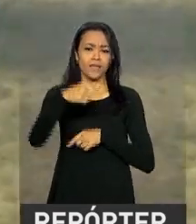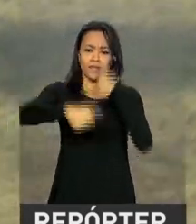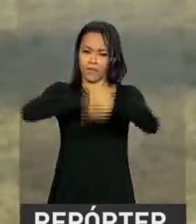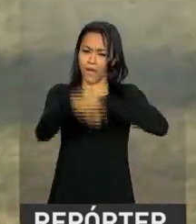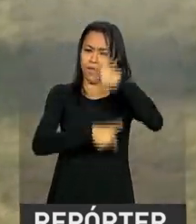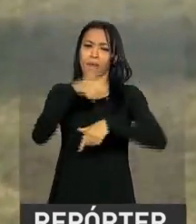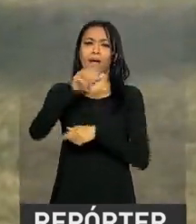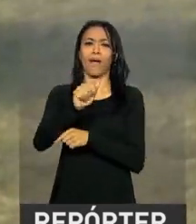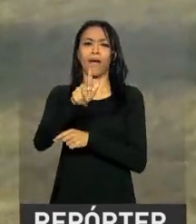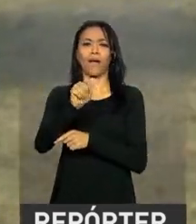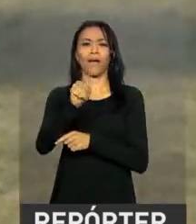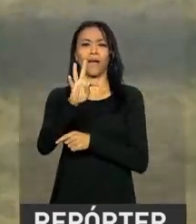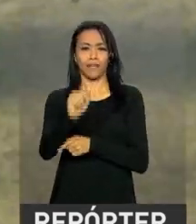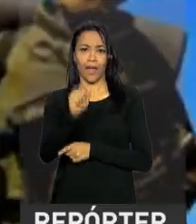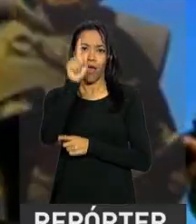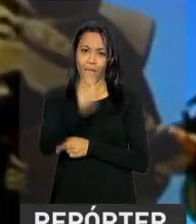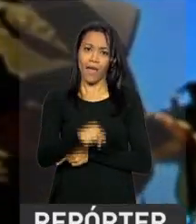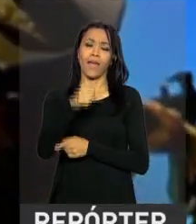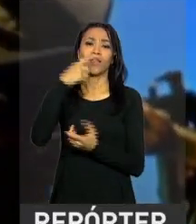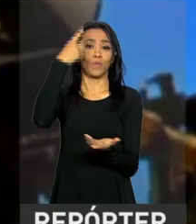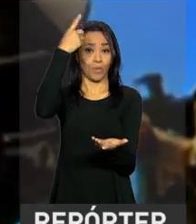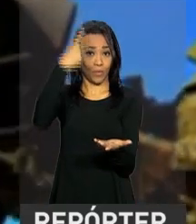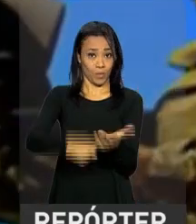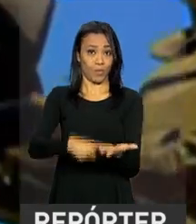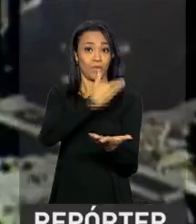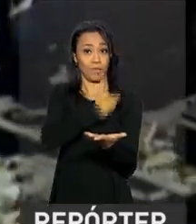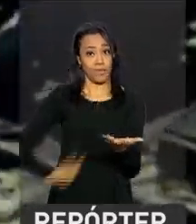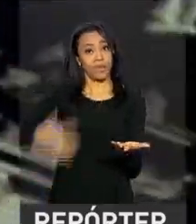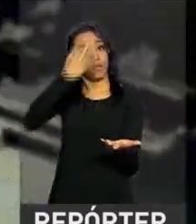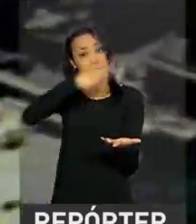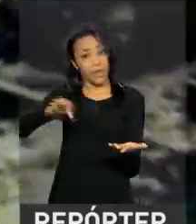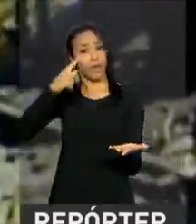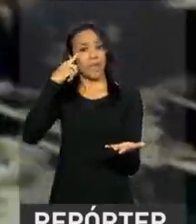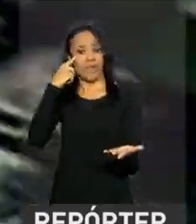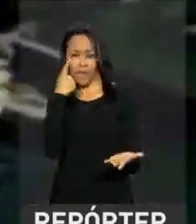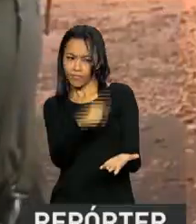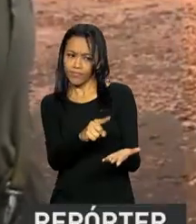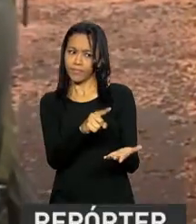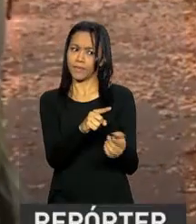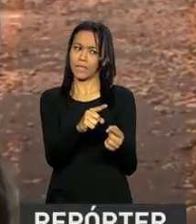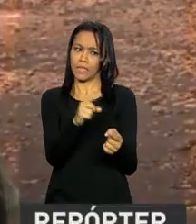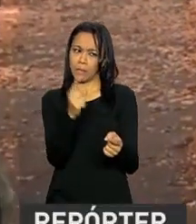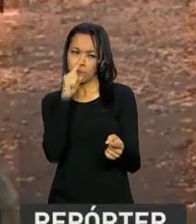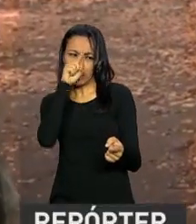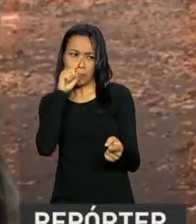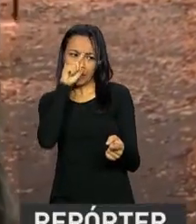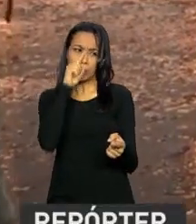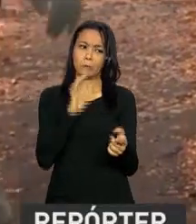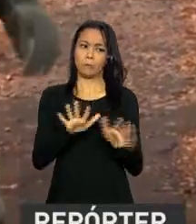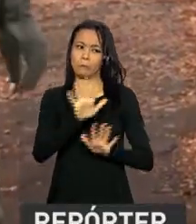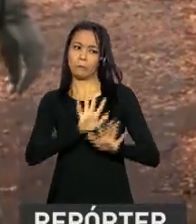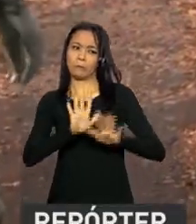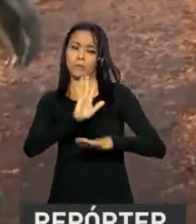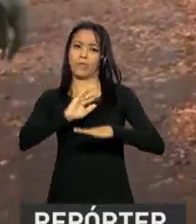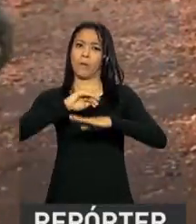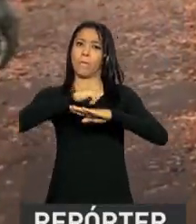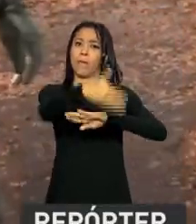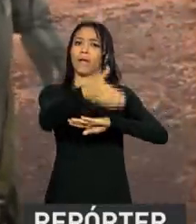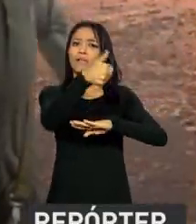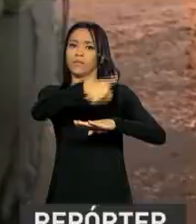o Plano Estratégico de Fronteiras do governo federal e quer reprimir ações criminosas na divisa do Brasil com